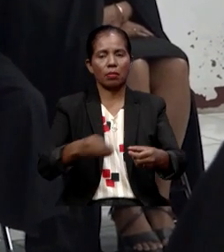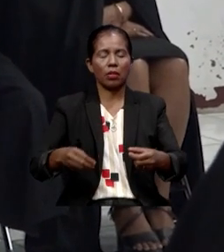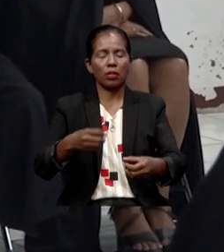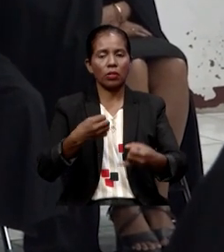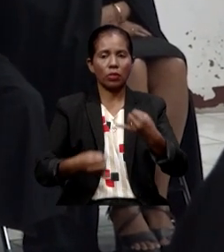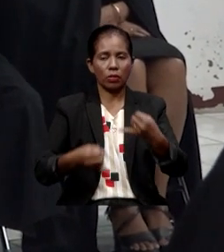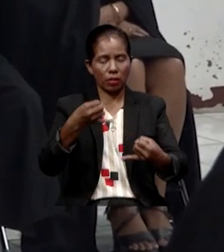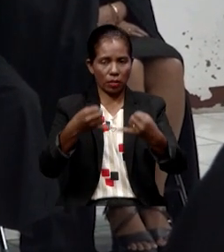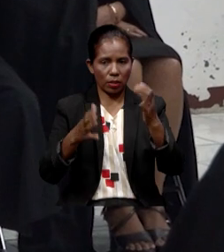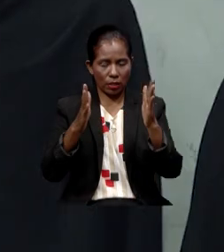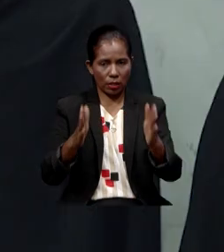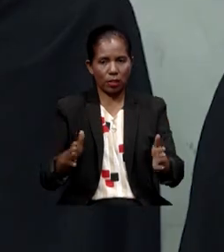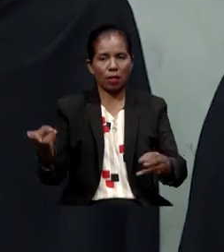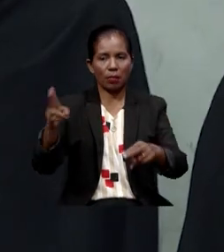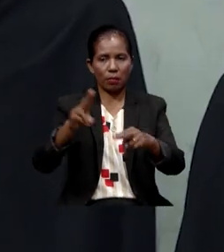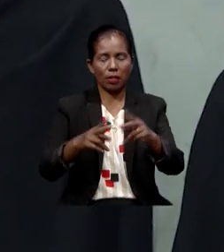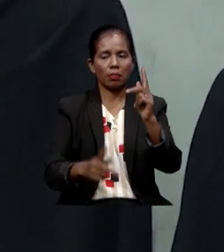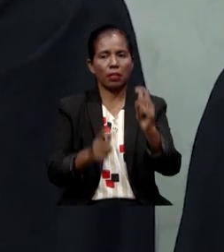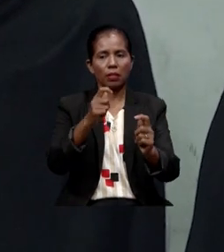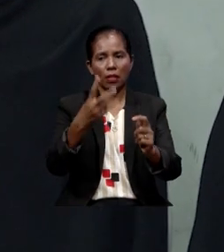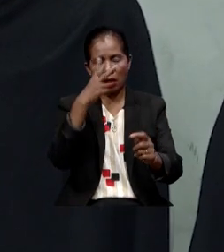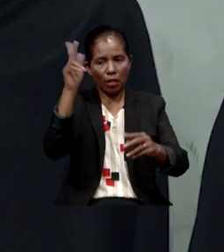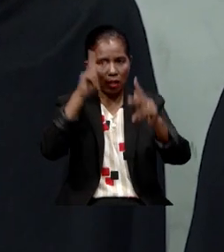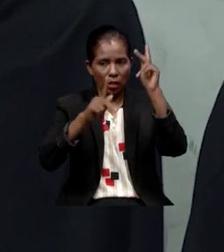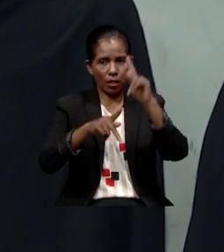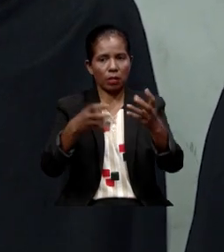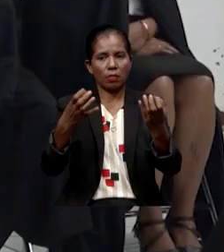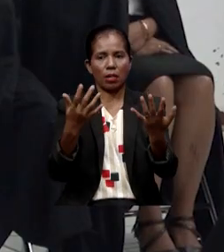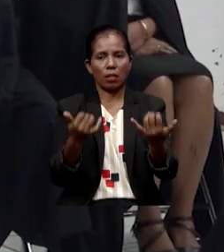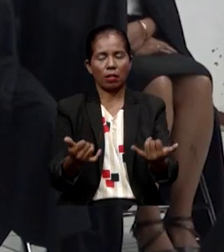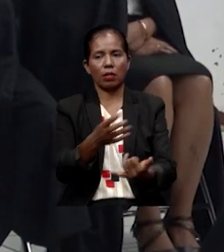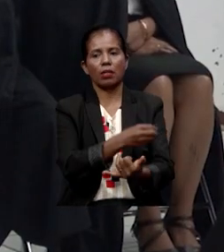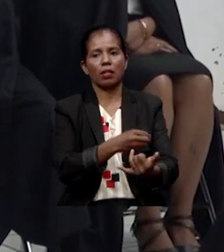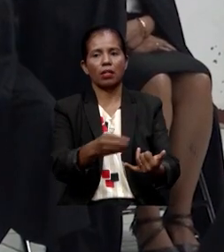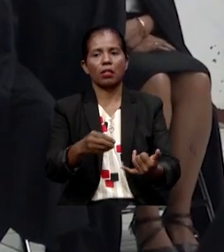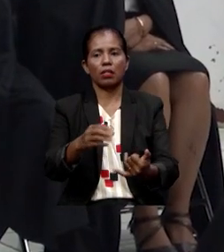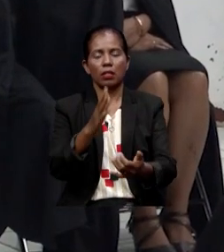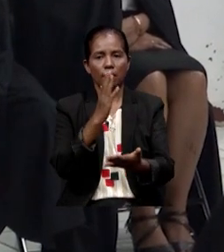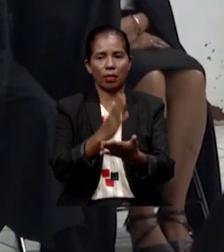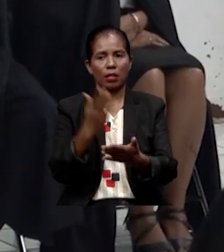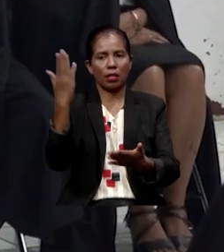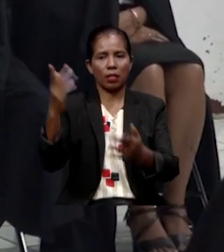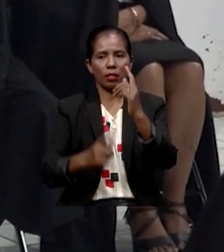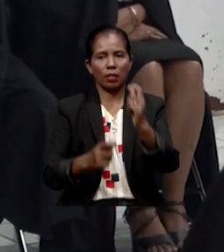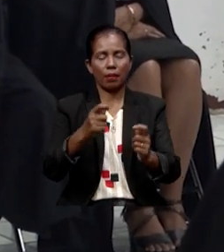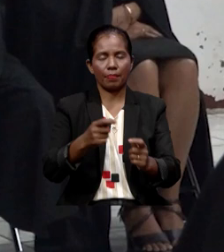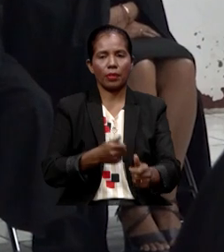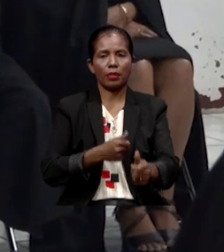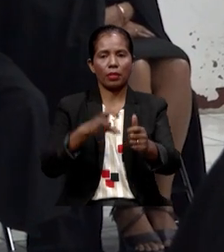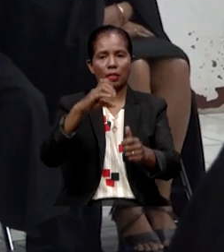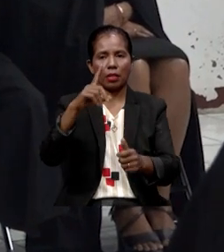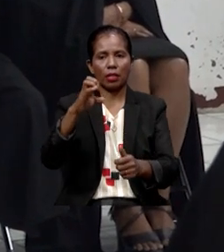Não aumenta recursos humanos para o tribunal, que resolve casos do Barak Nebe Magdadao, né? Se pendente e a tribunal. Tir Sérgio